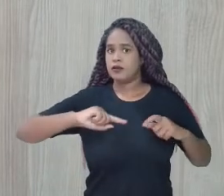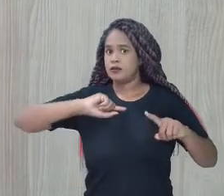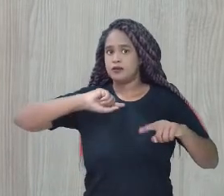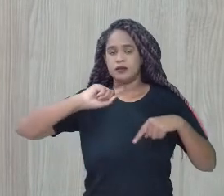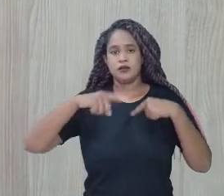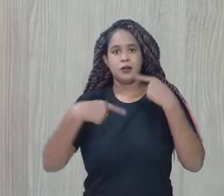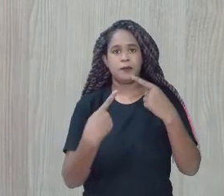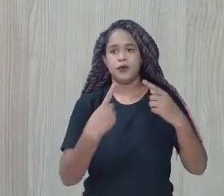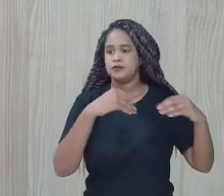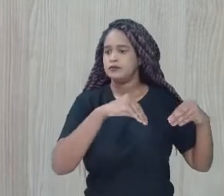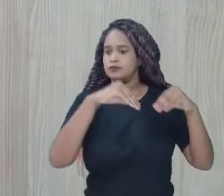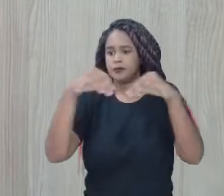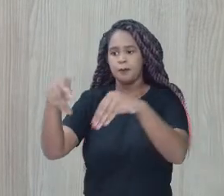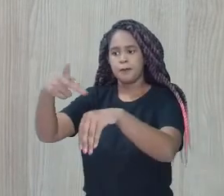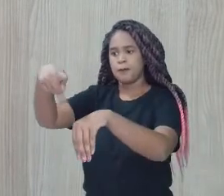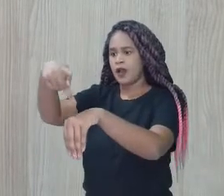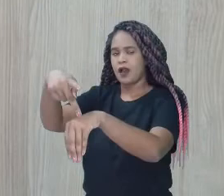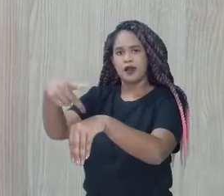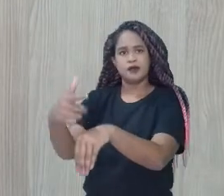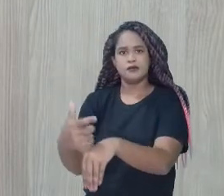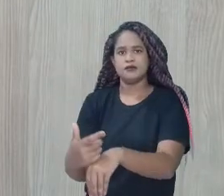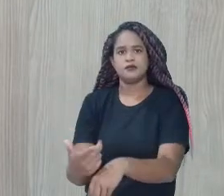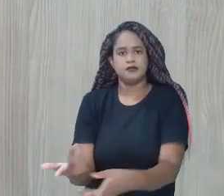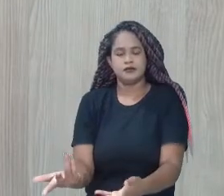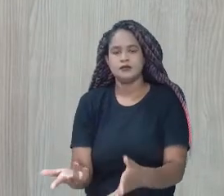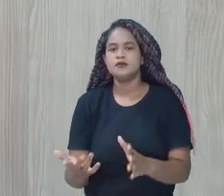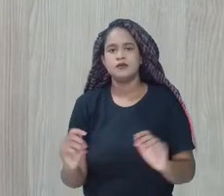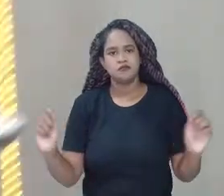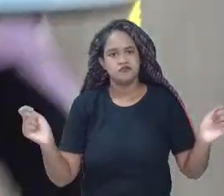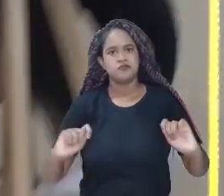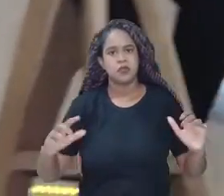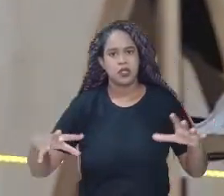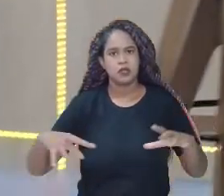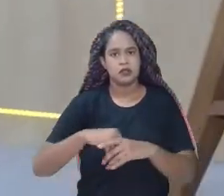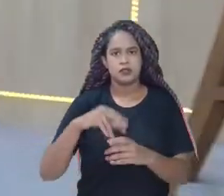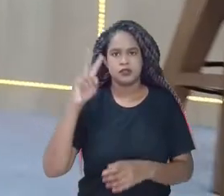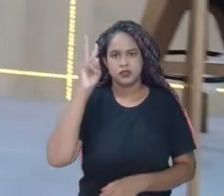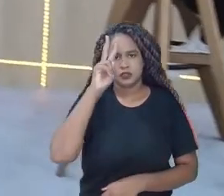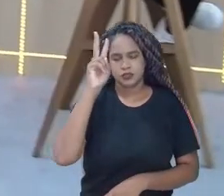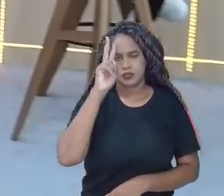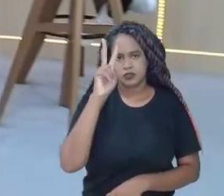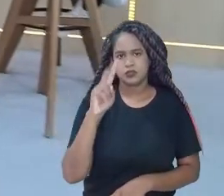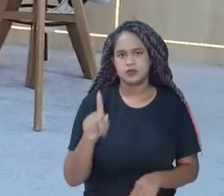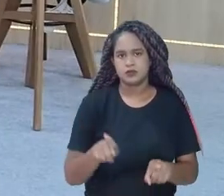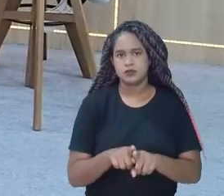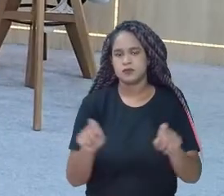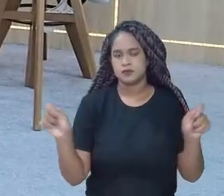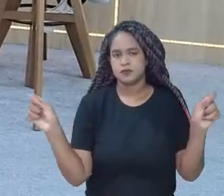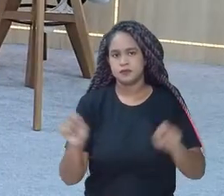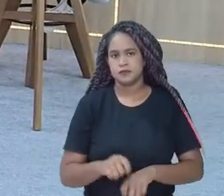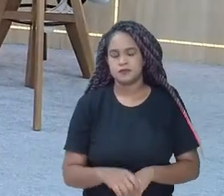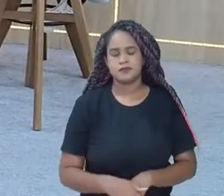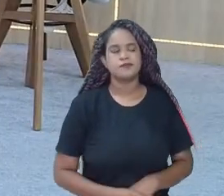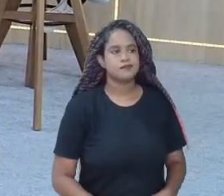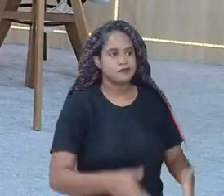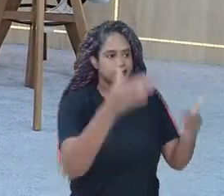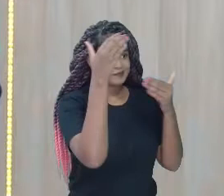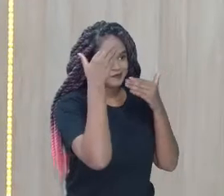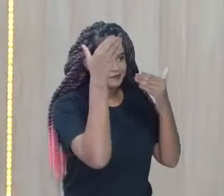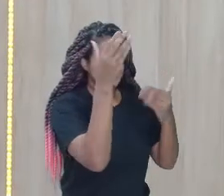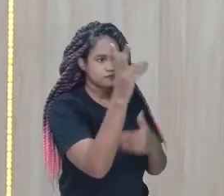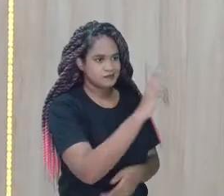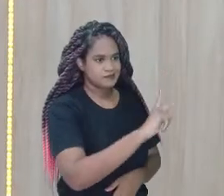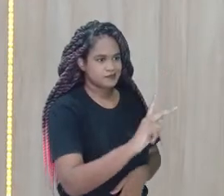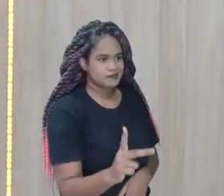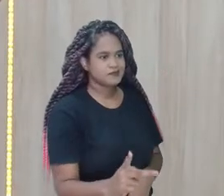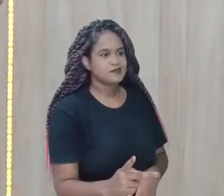país, lutando contra outro vilão. Então, tudo isso é possível dentro dos webcomics também. Valeu, professora Viviane, aí